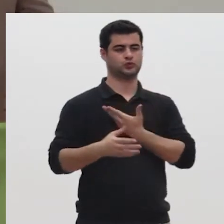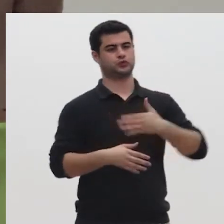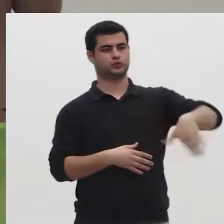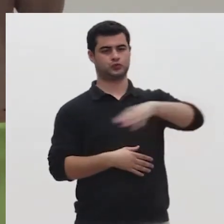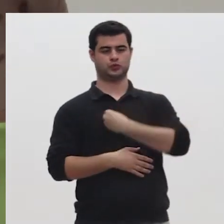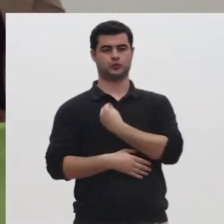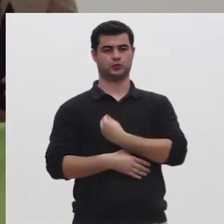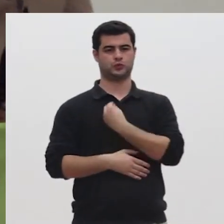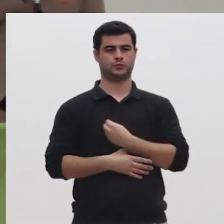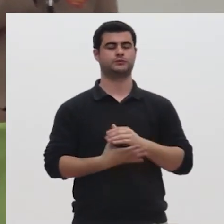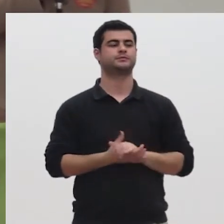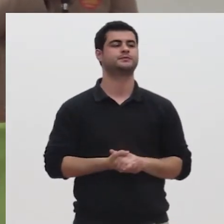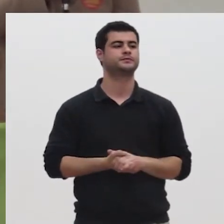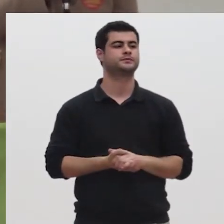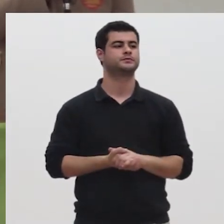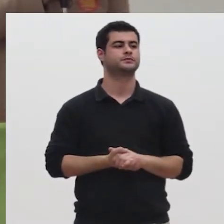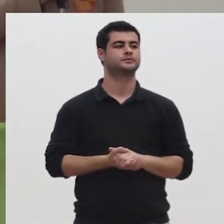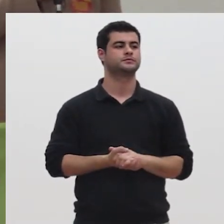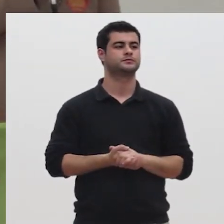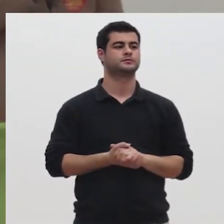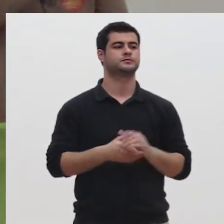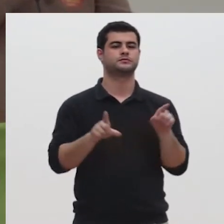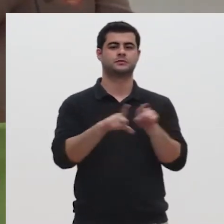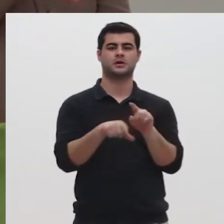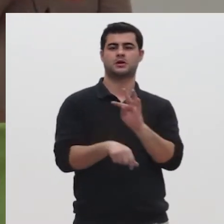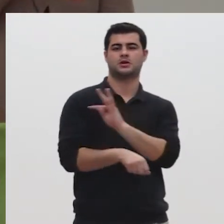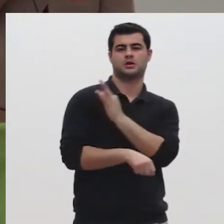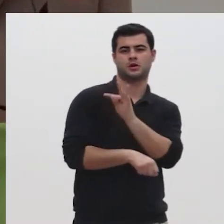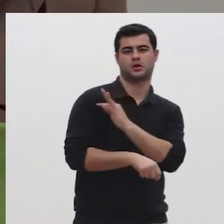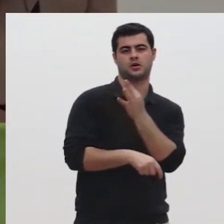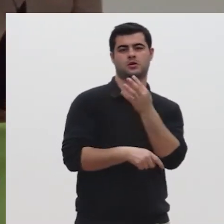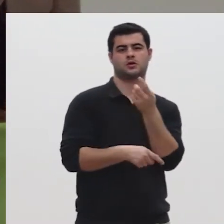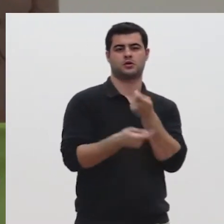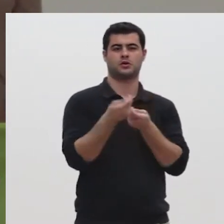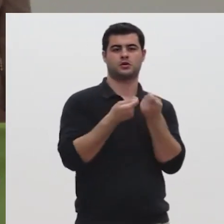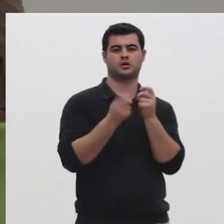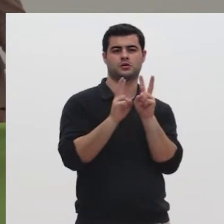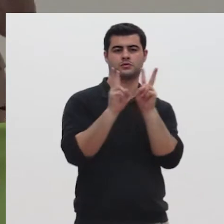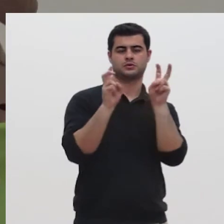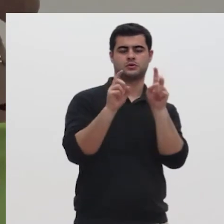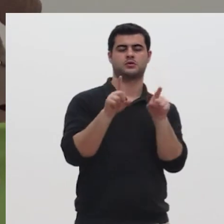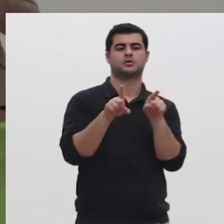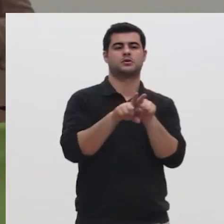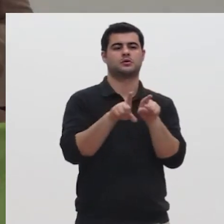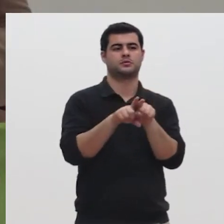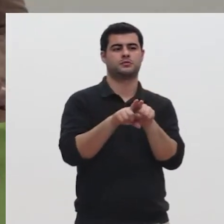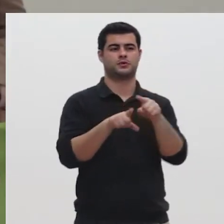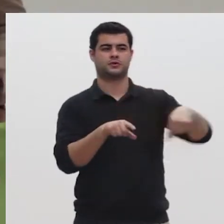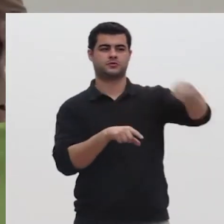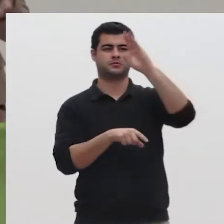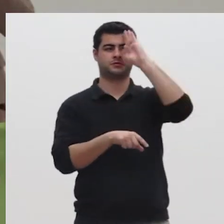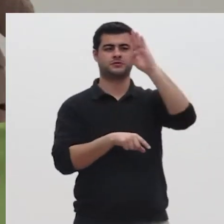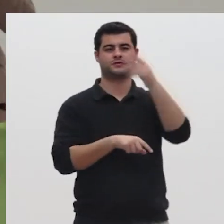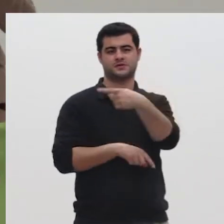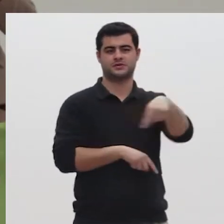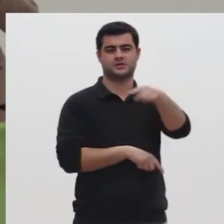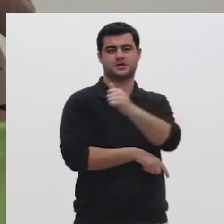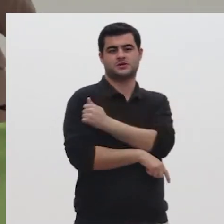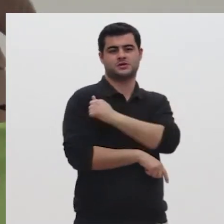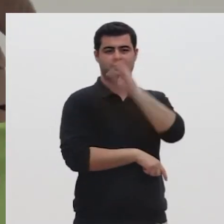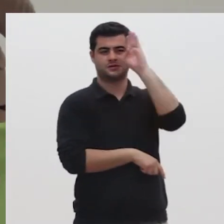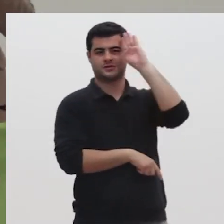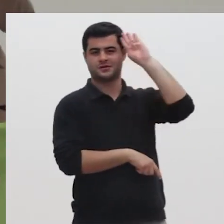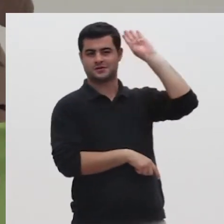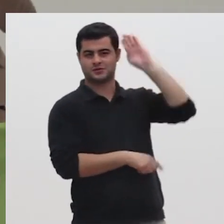aqui, a los técnicos administrativos e principalmente os estudantes, que eles são